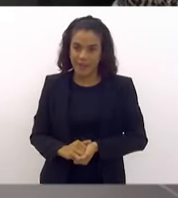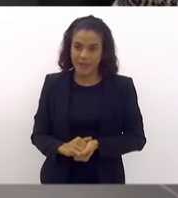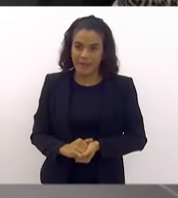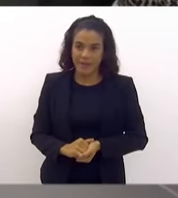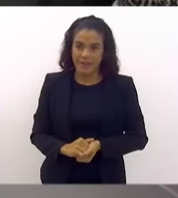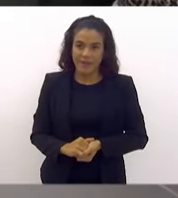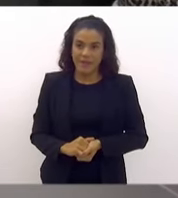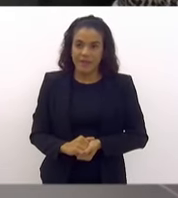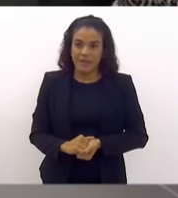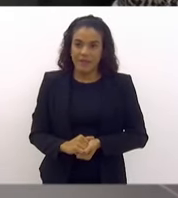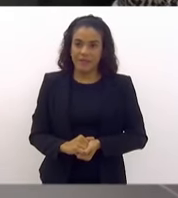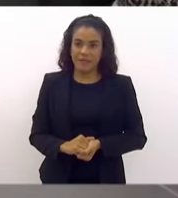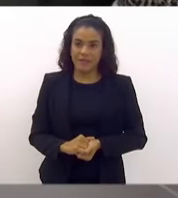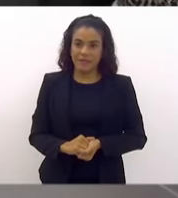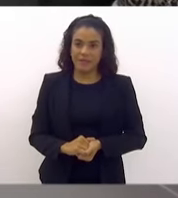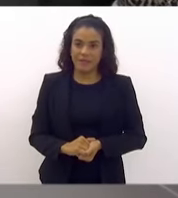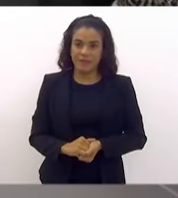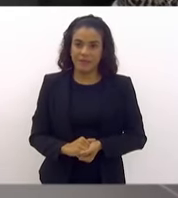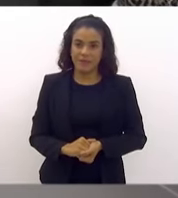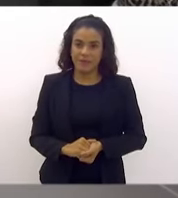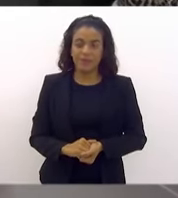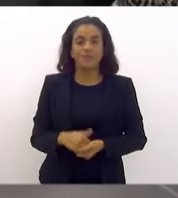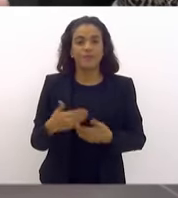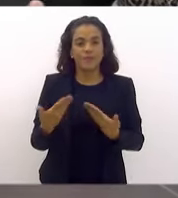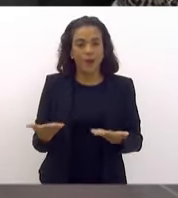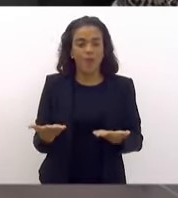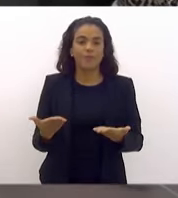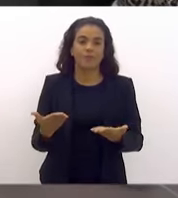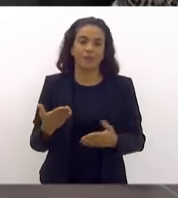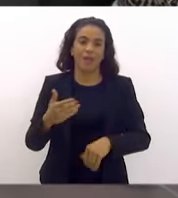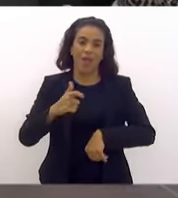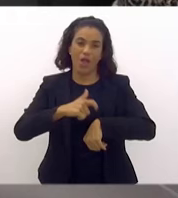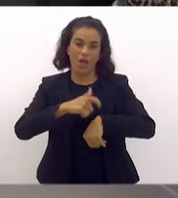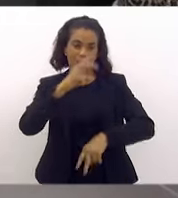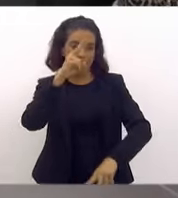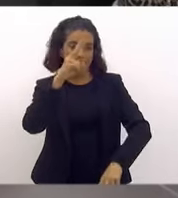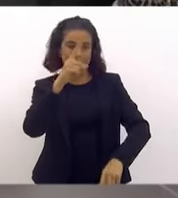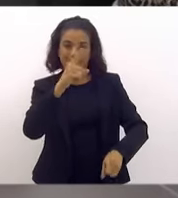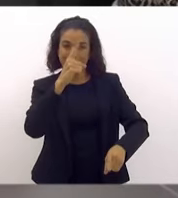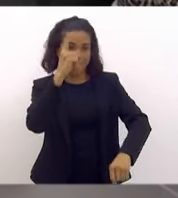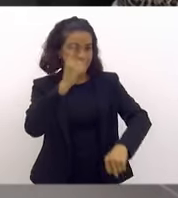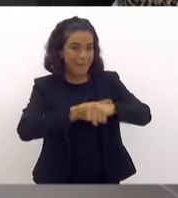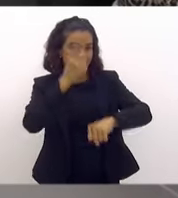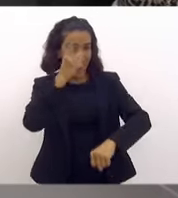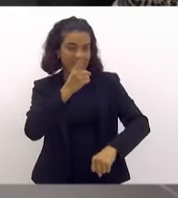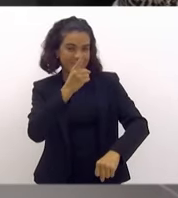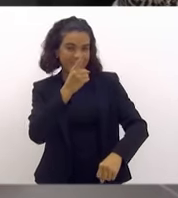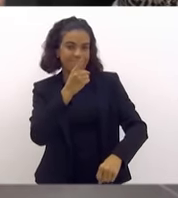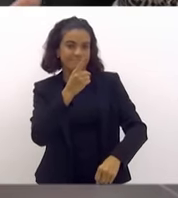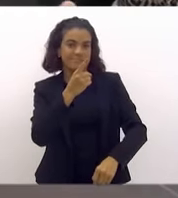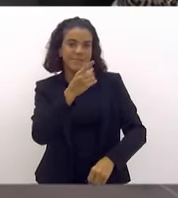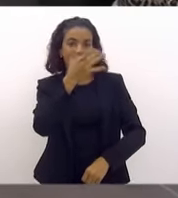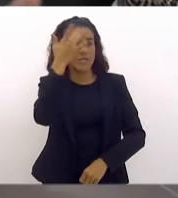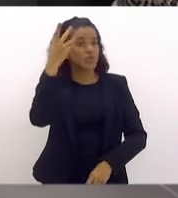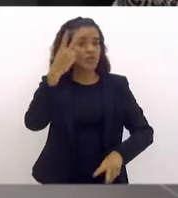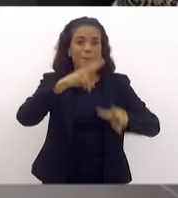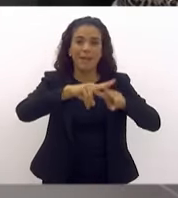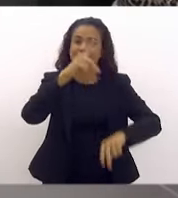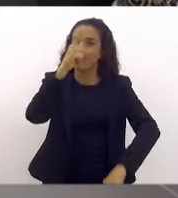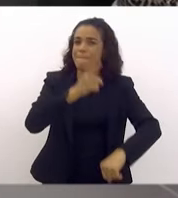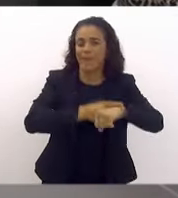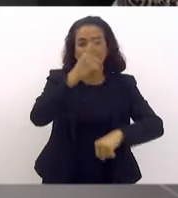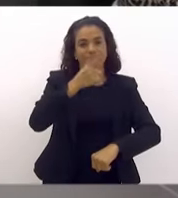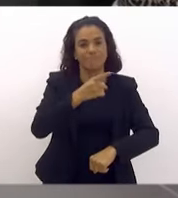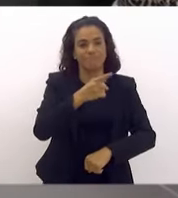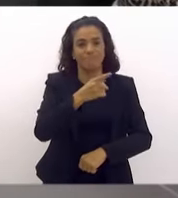então eh aquele caminho do flagrante ele é mais curto porque a pessoa tá presa em flagrante ou